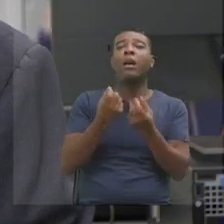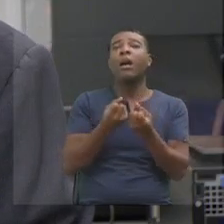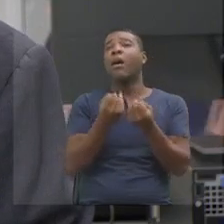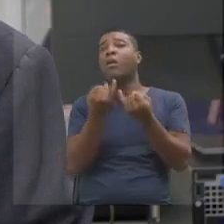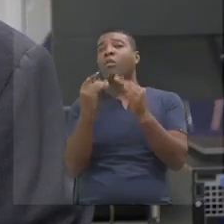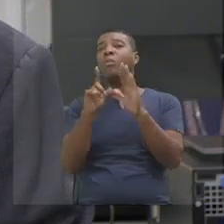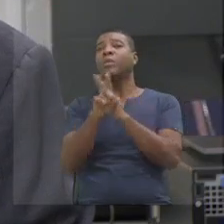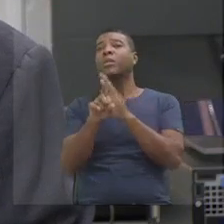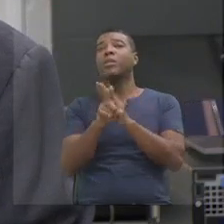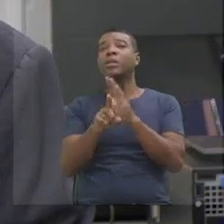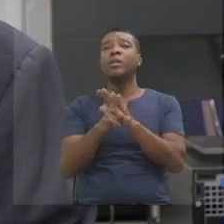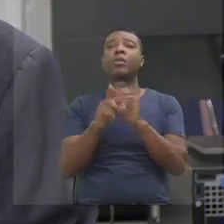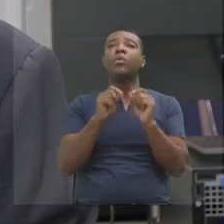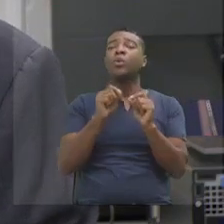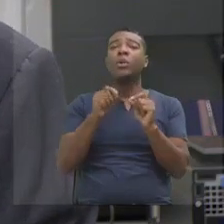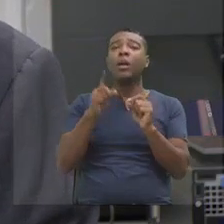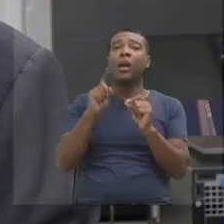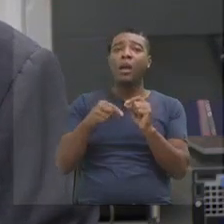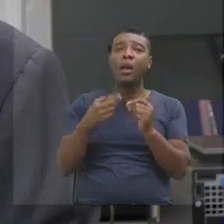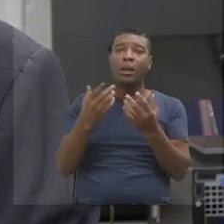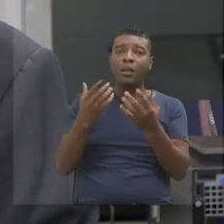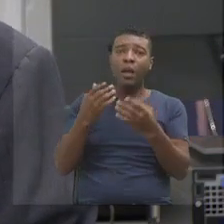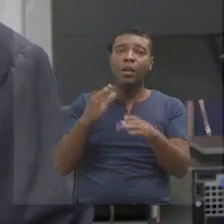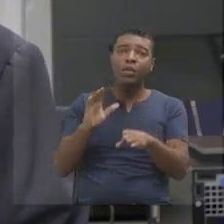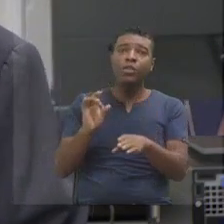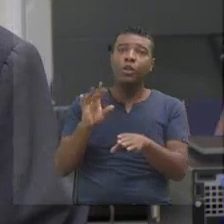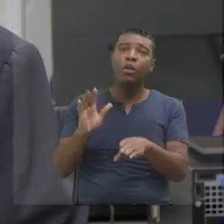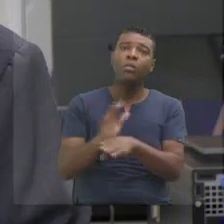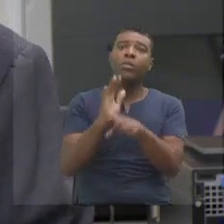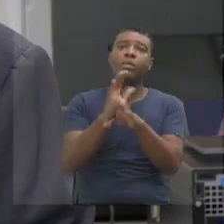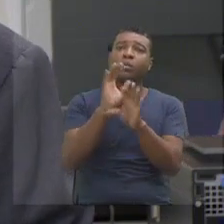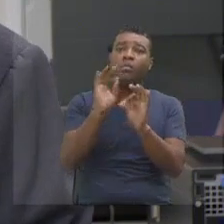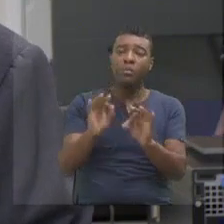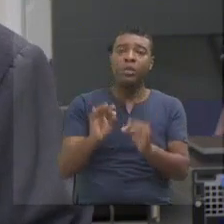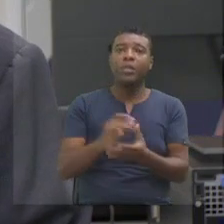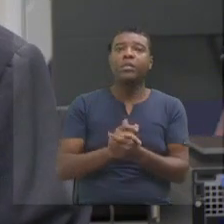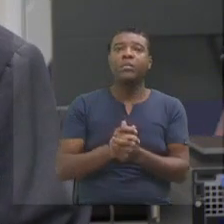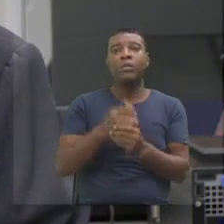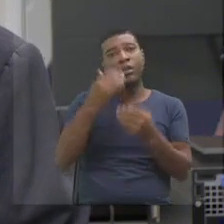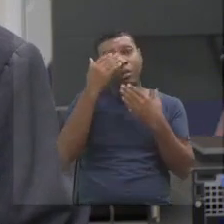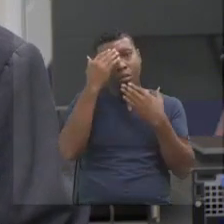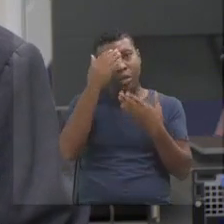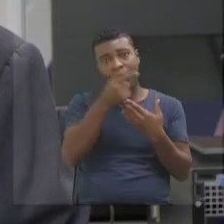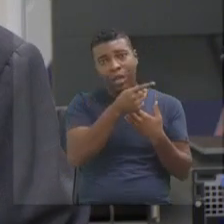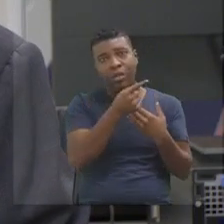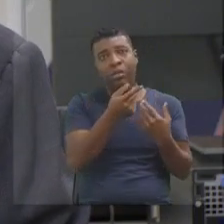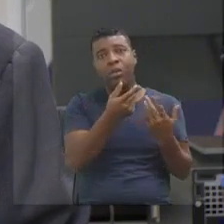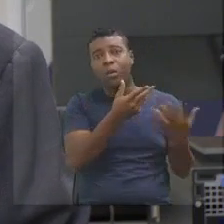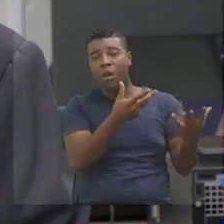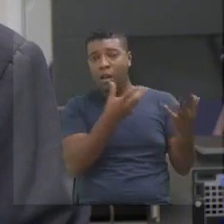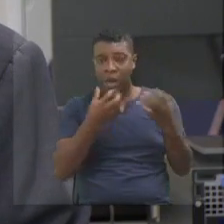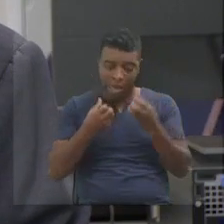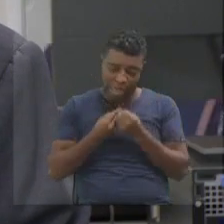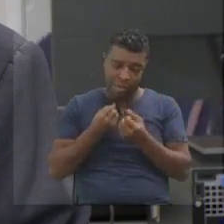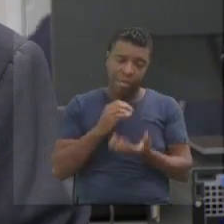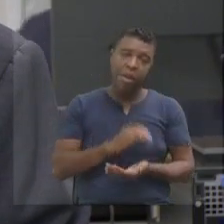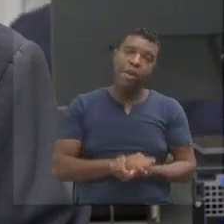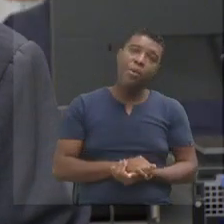com o intuito motivo mesmo tá secretário eu quero agradecer a maneira de sempre recebeu